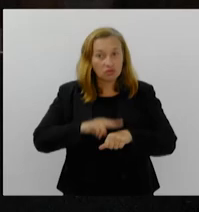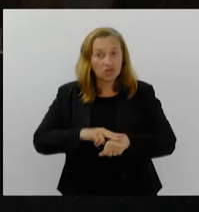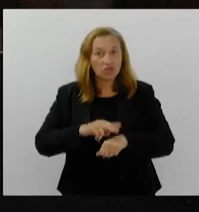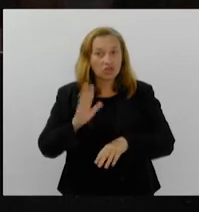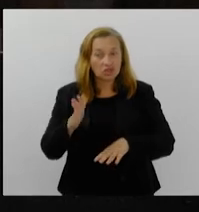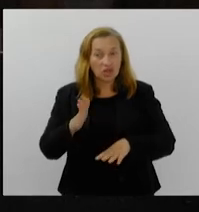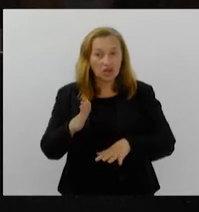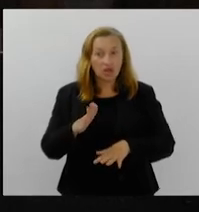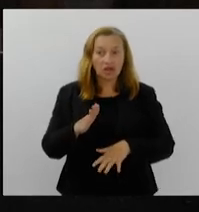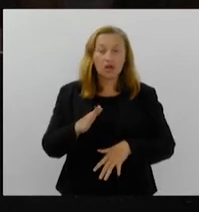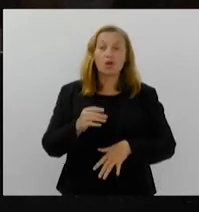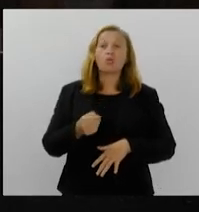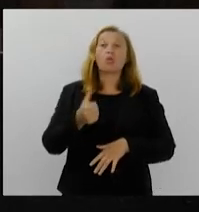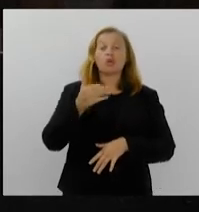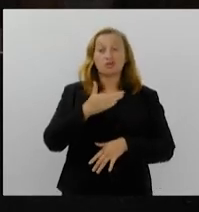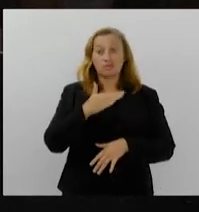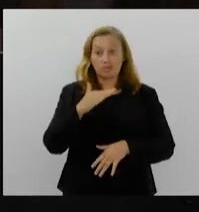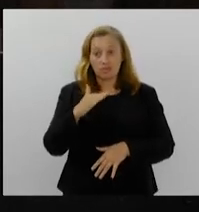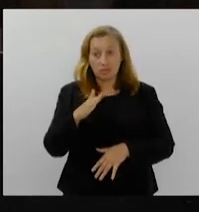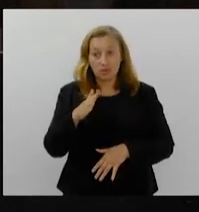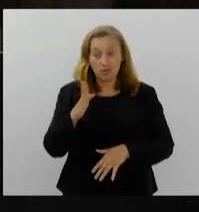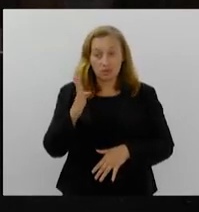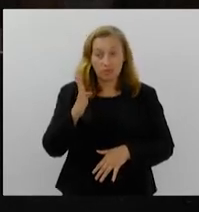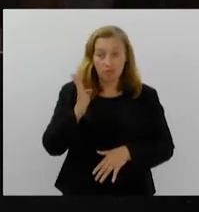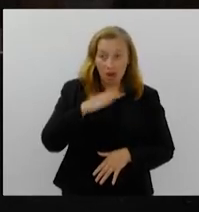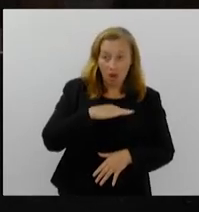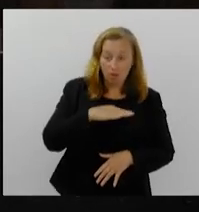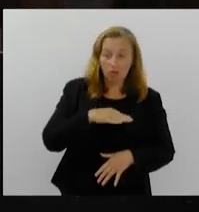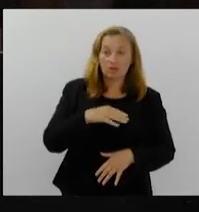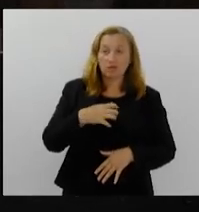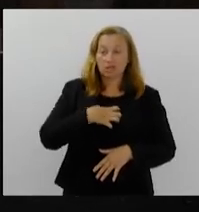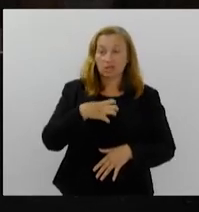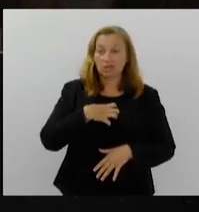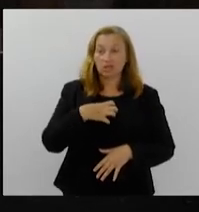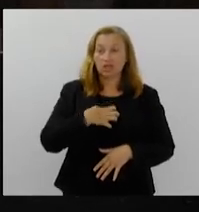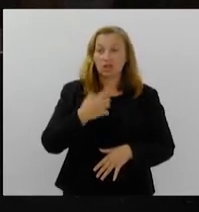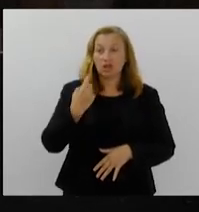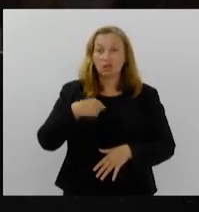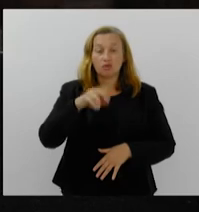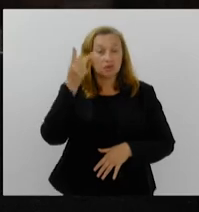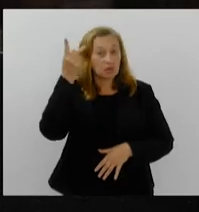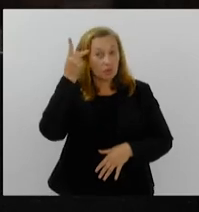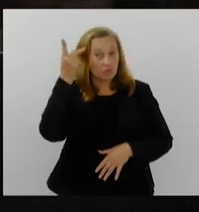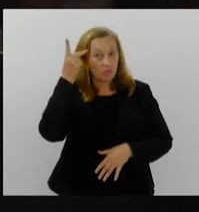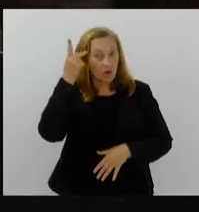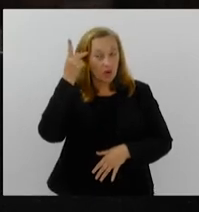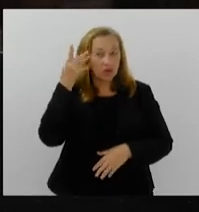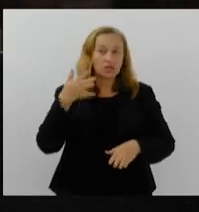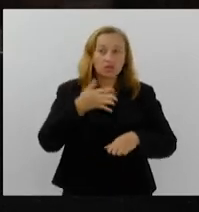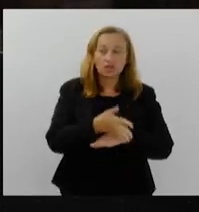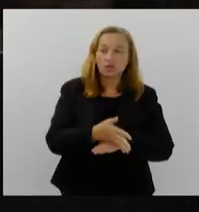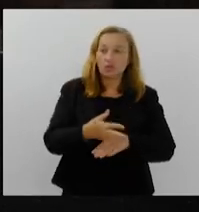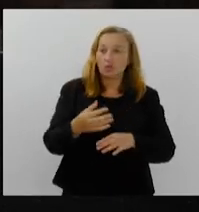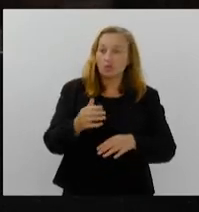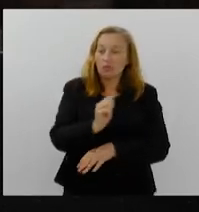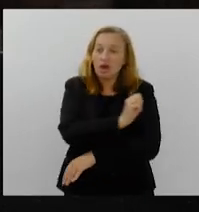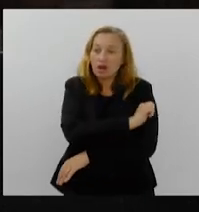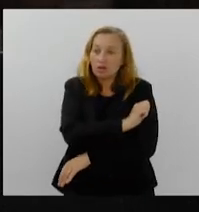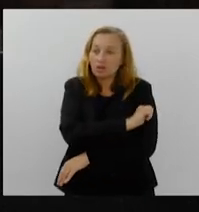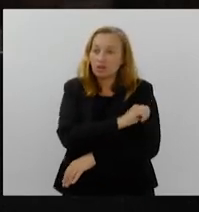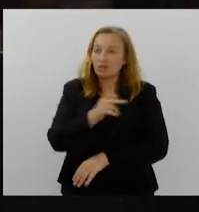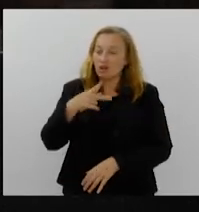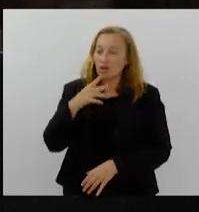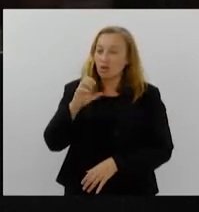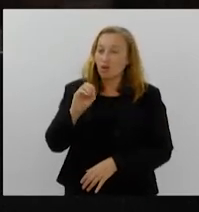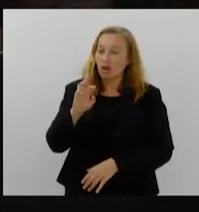até mal. Recentemente eu passei mal lá em... Eu ia até falar em São Paulo. E chegou uma aluna para mim. Sou